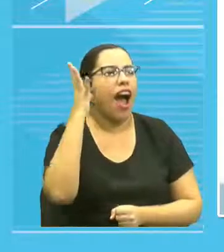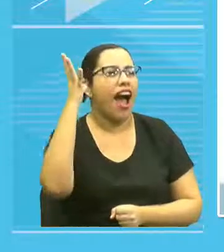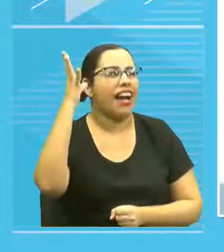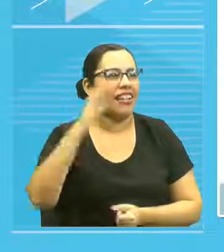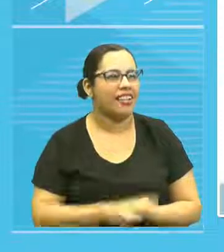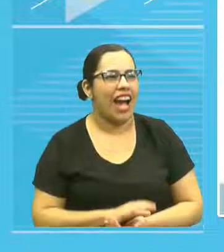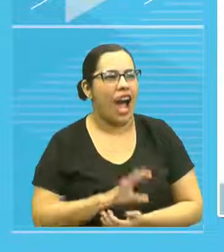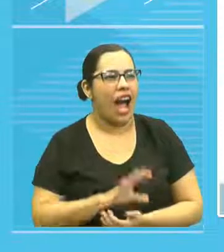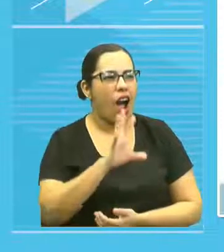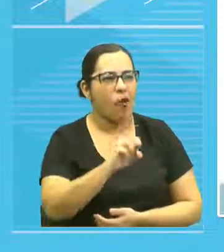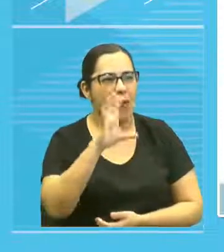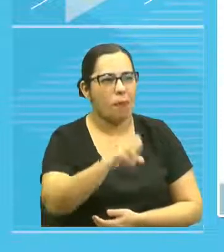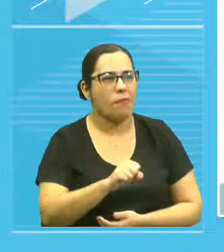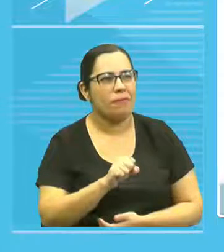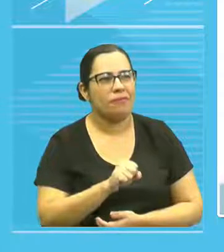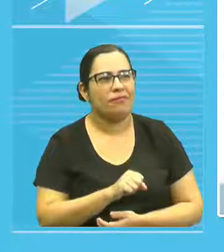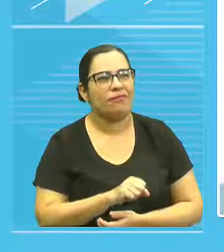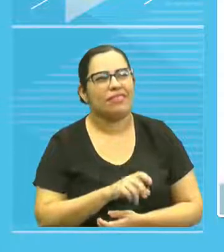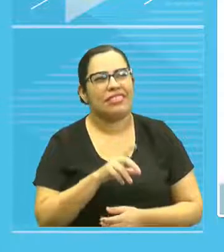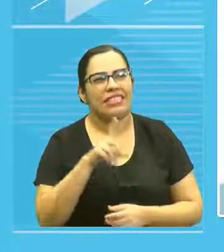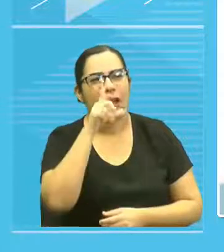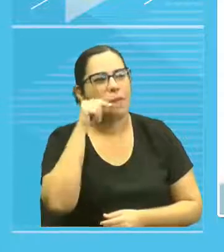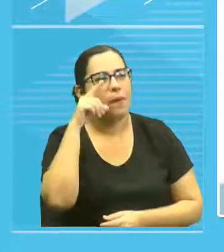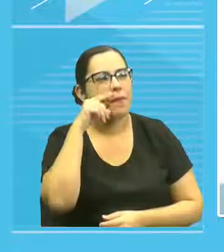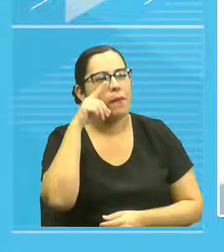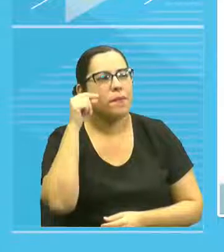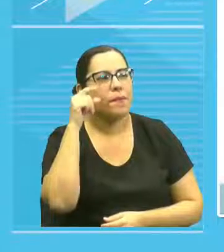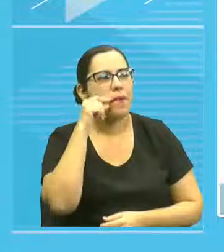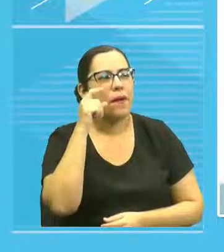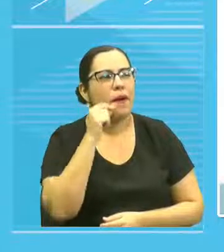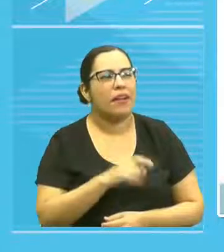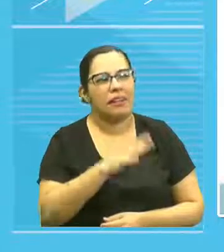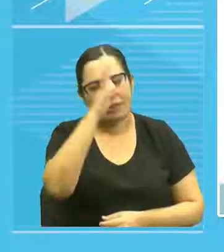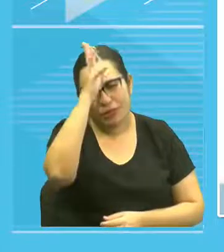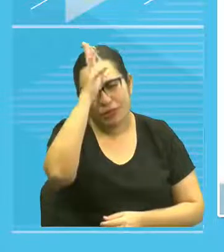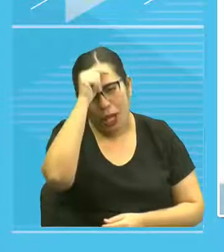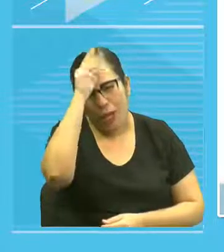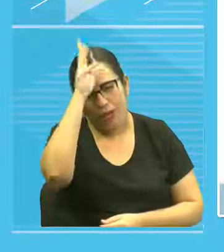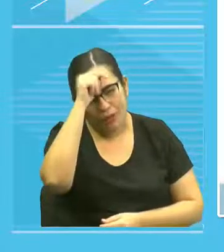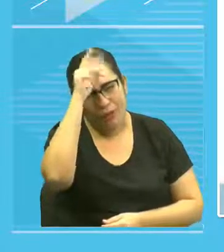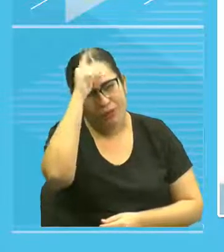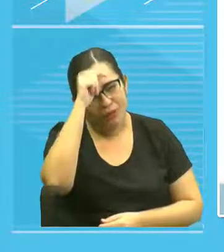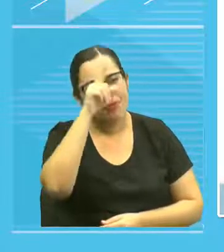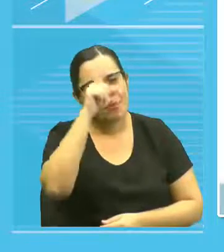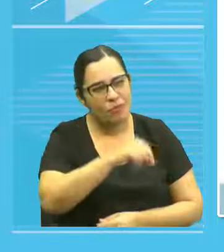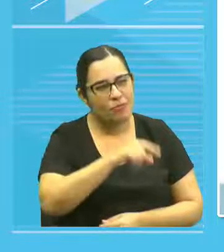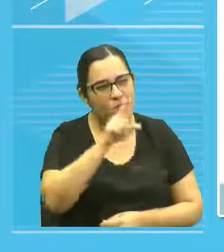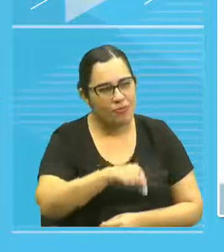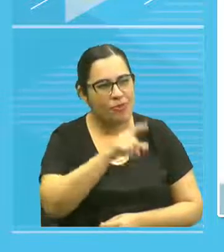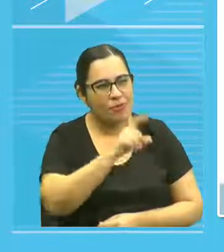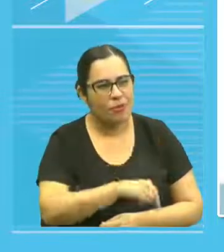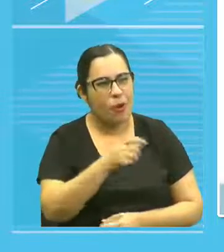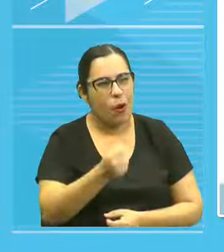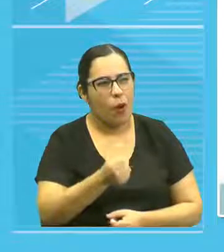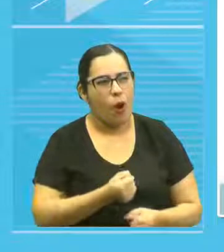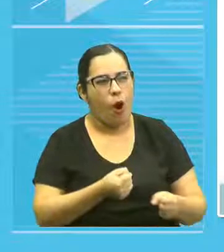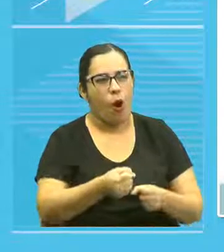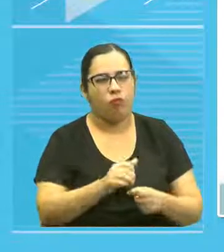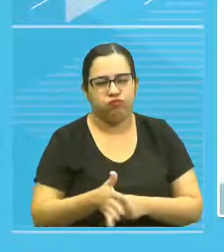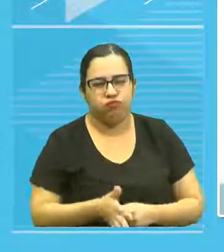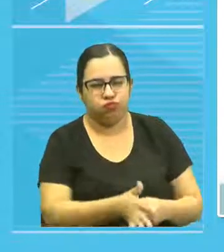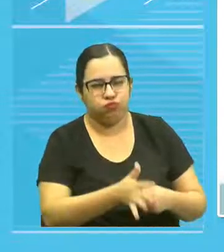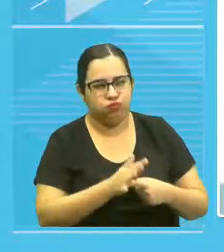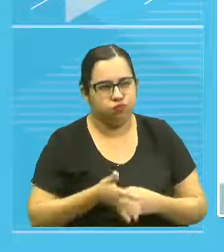beijo igual ao som de cachorro me ao som de gato Cocoricó são de galo eo pinto não é um som de